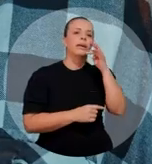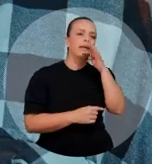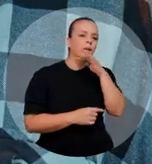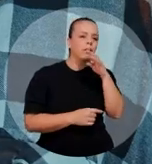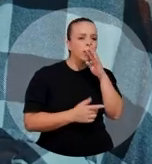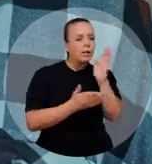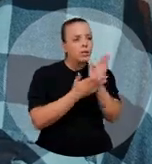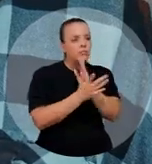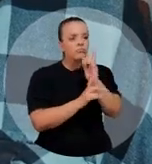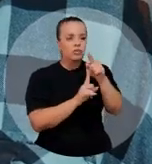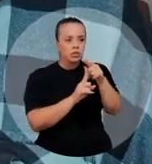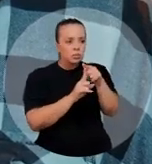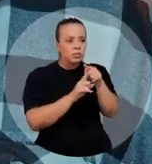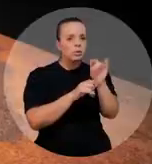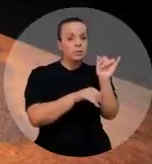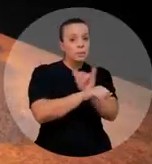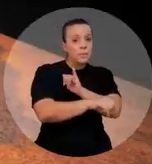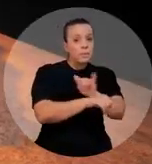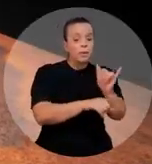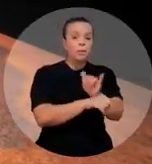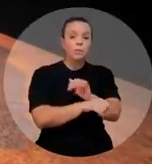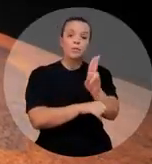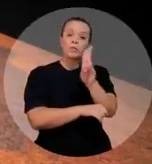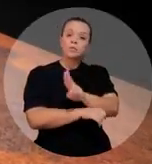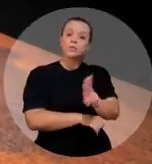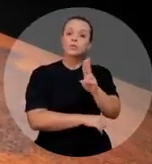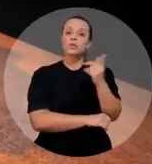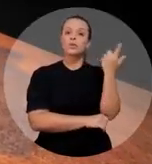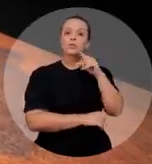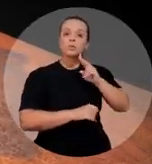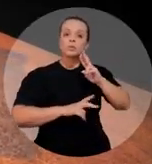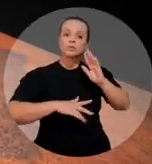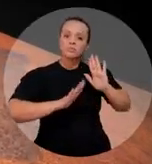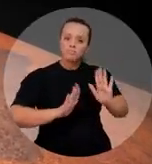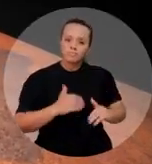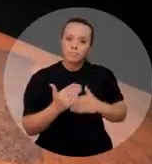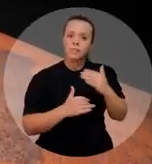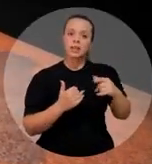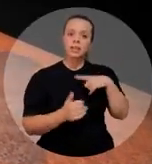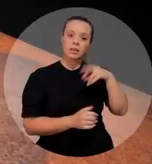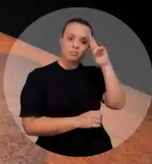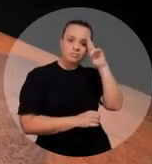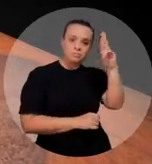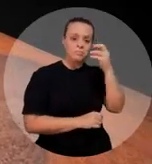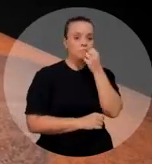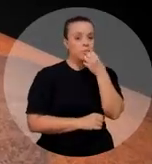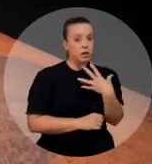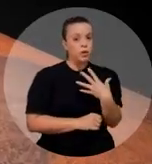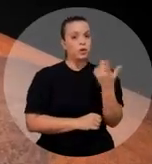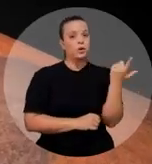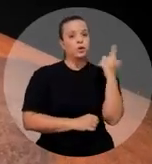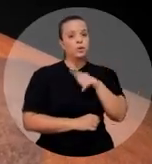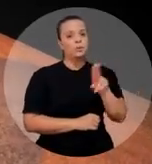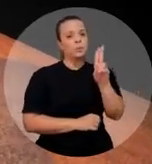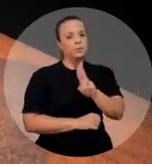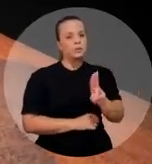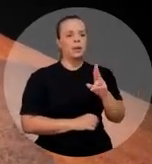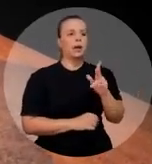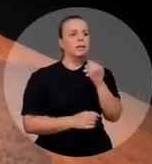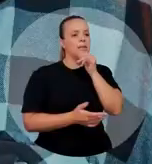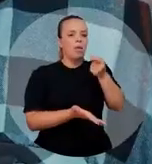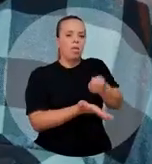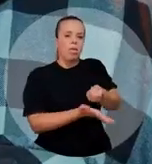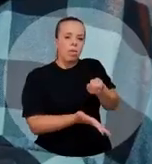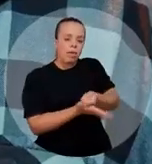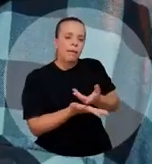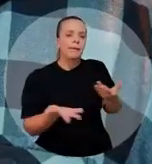que sejam válvulas para você continuar ali dentro do maquinário, fazer o trem andar para uma direção boa. Para você lidar